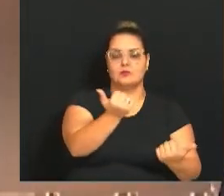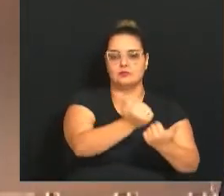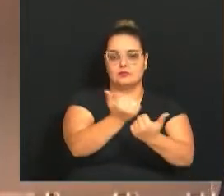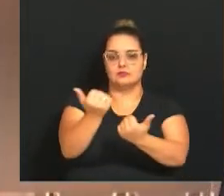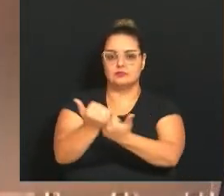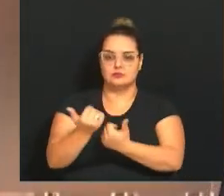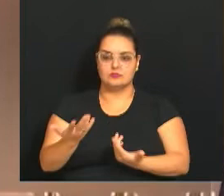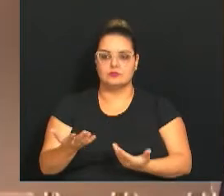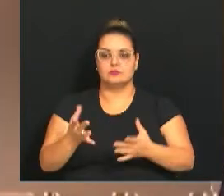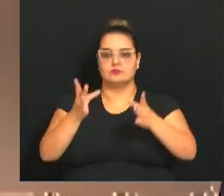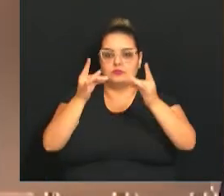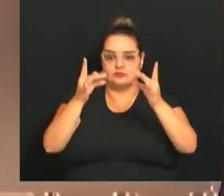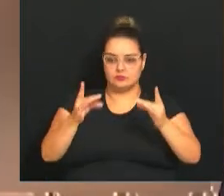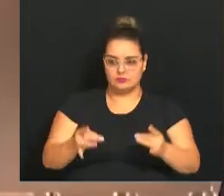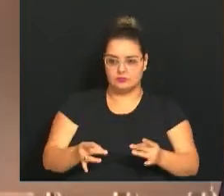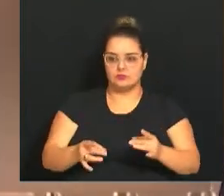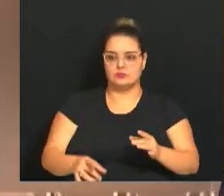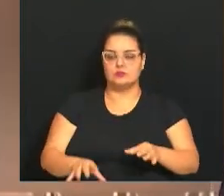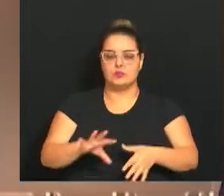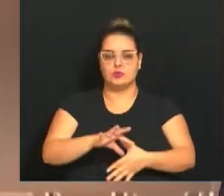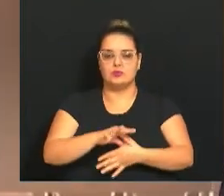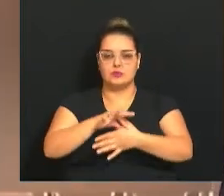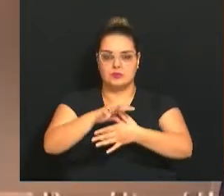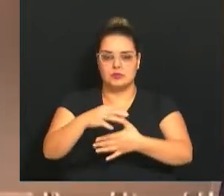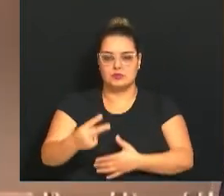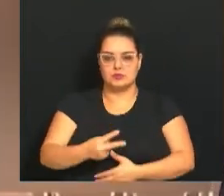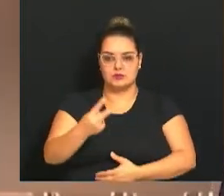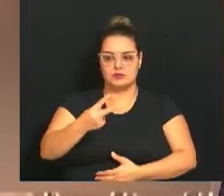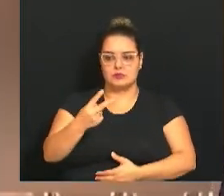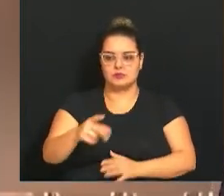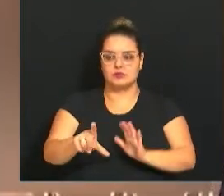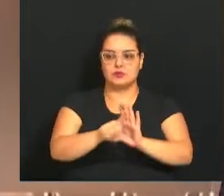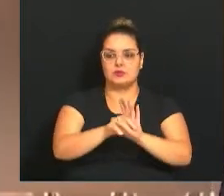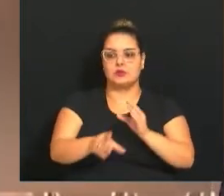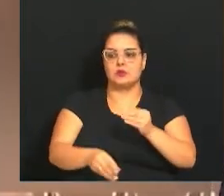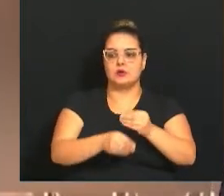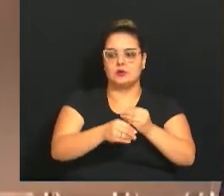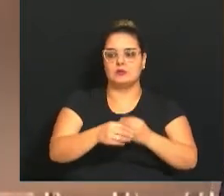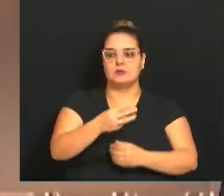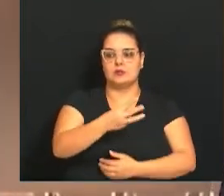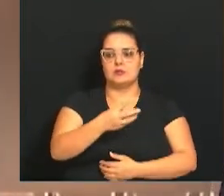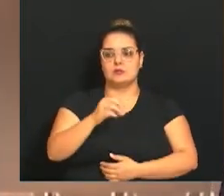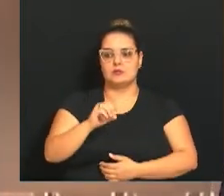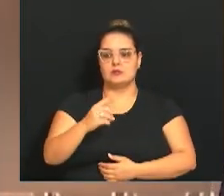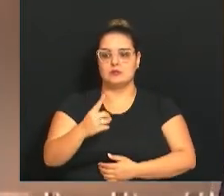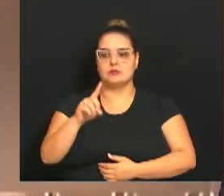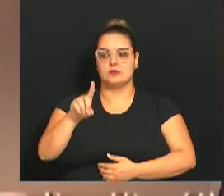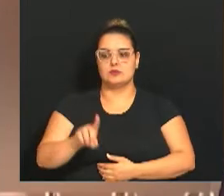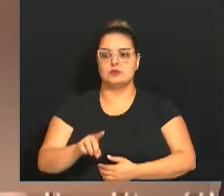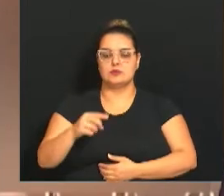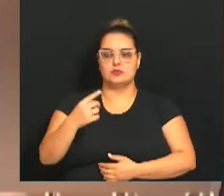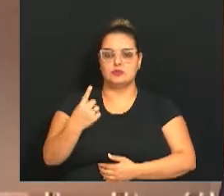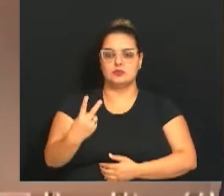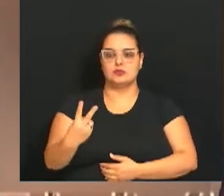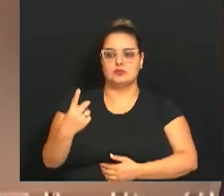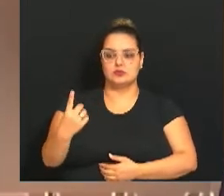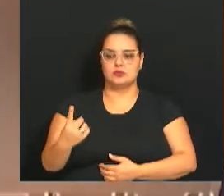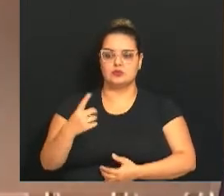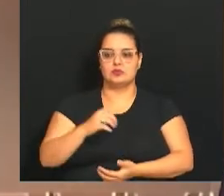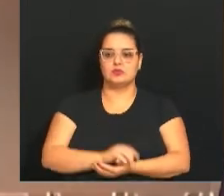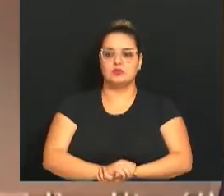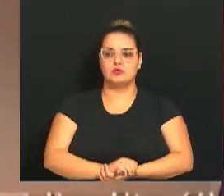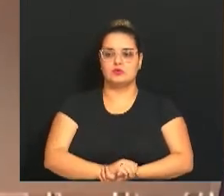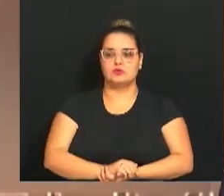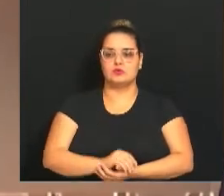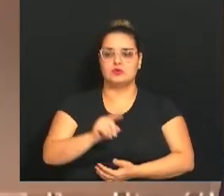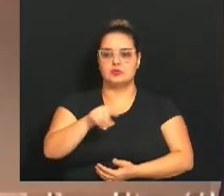e do anexo 2º da Lei Complementar 301, de 22 de abril de 2021, que extingue